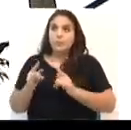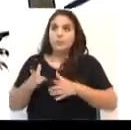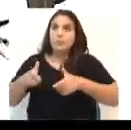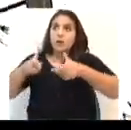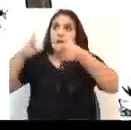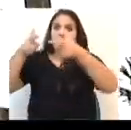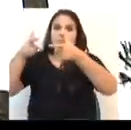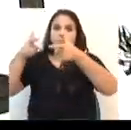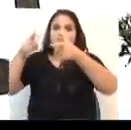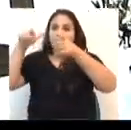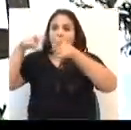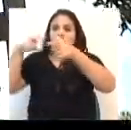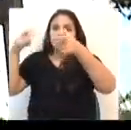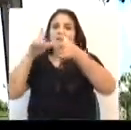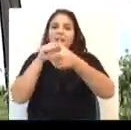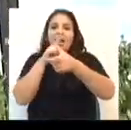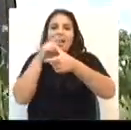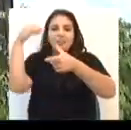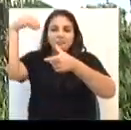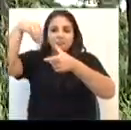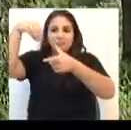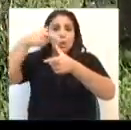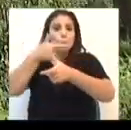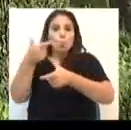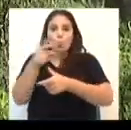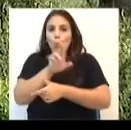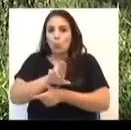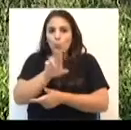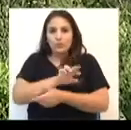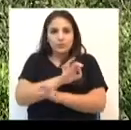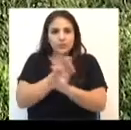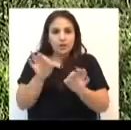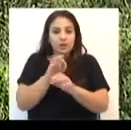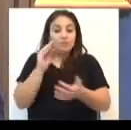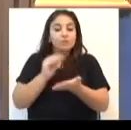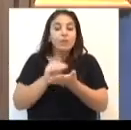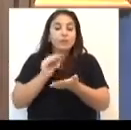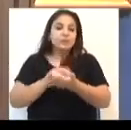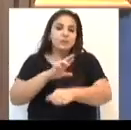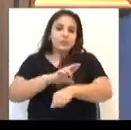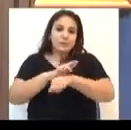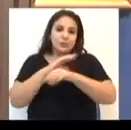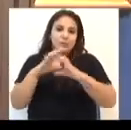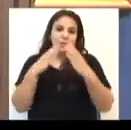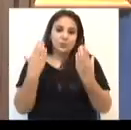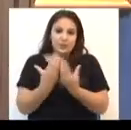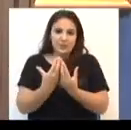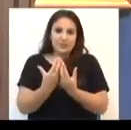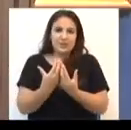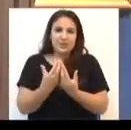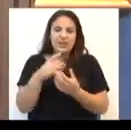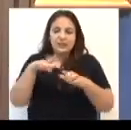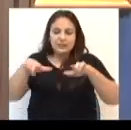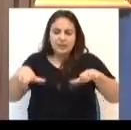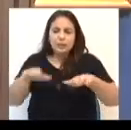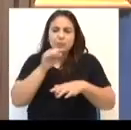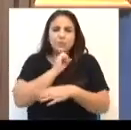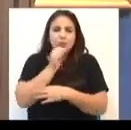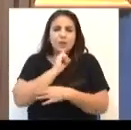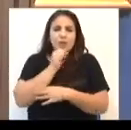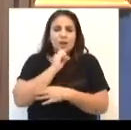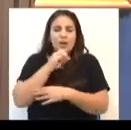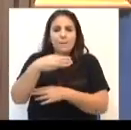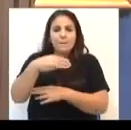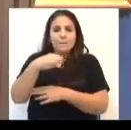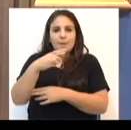d'água desativada está trazendo insegurança à comunidade. Aquele terreno da antiga Madeira Benvenhor é um